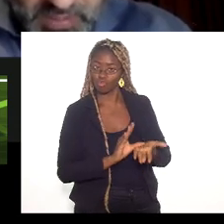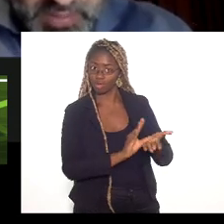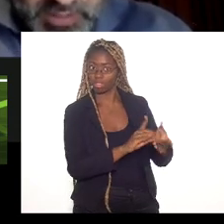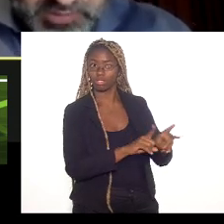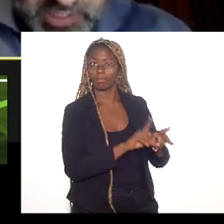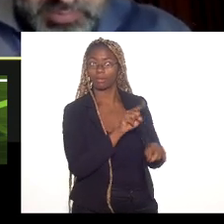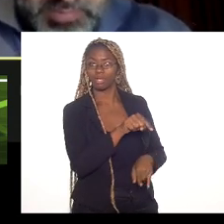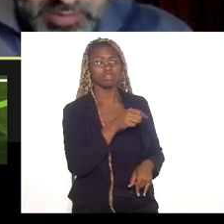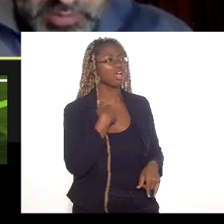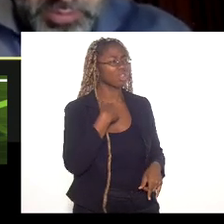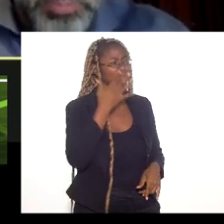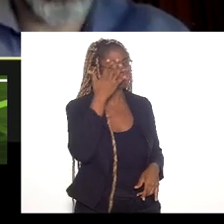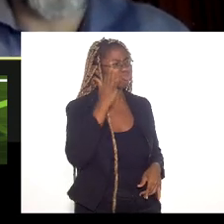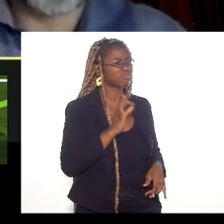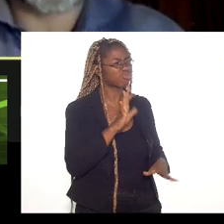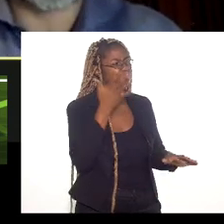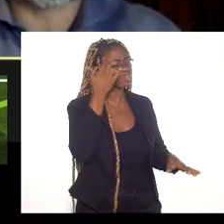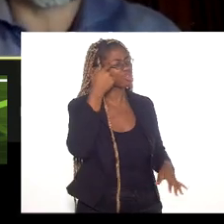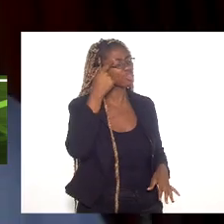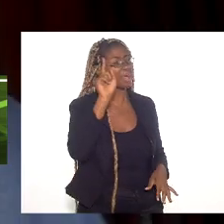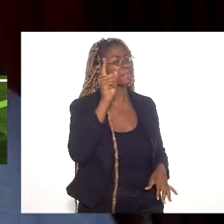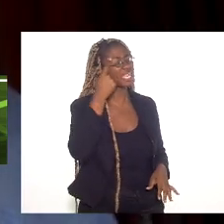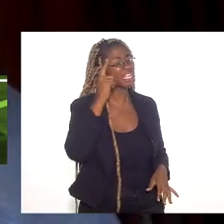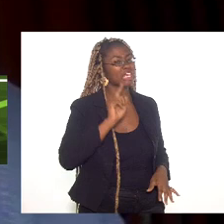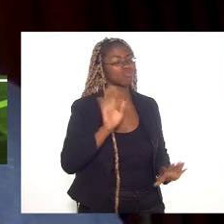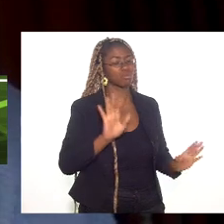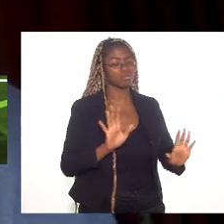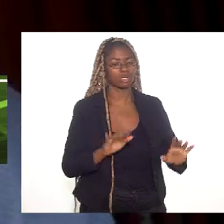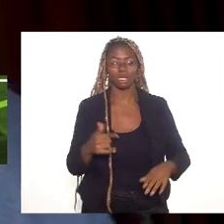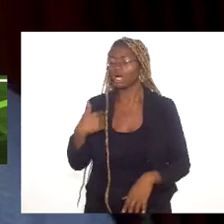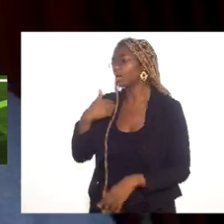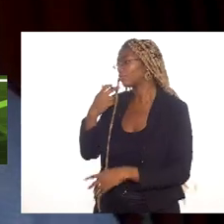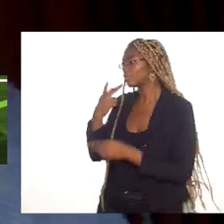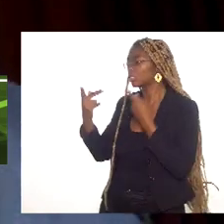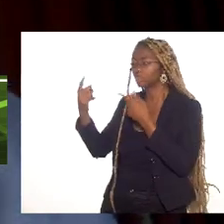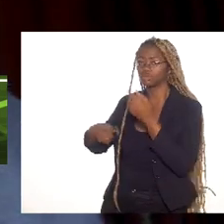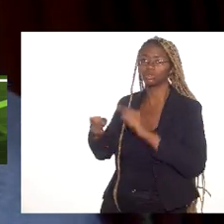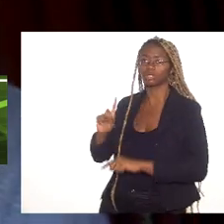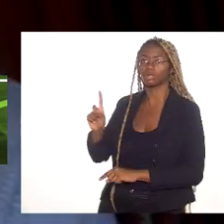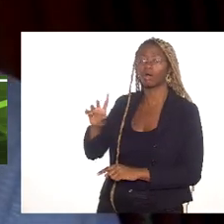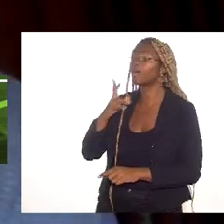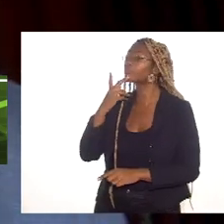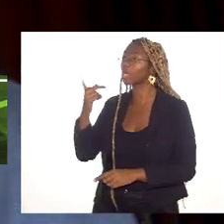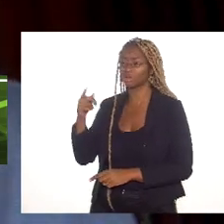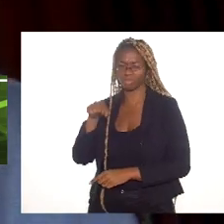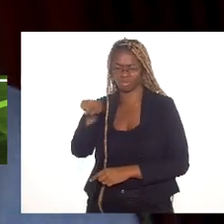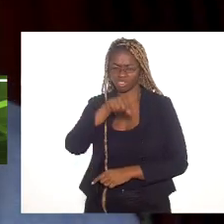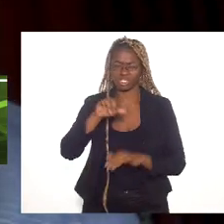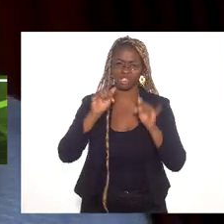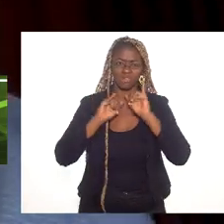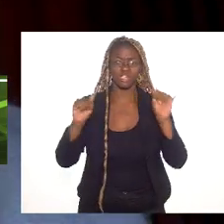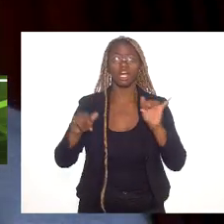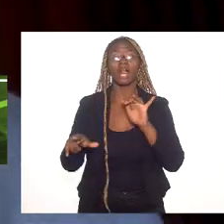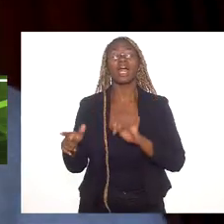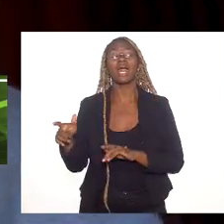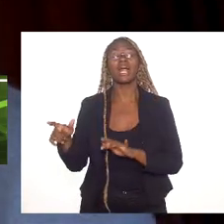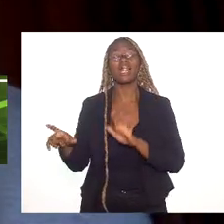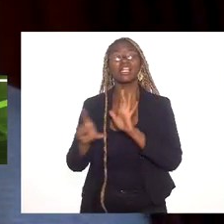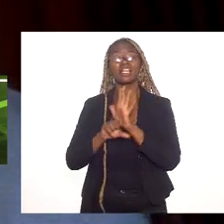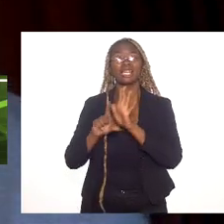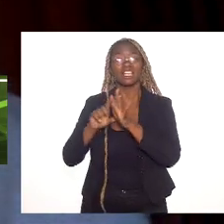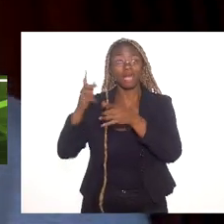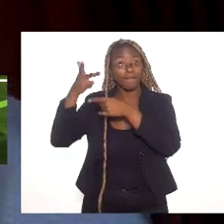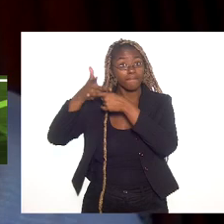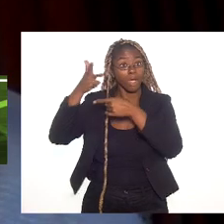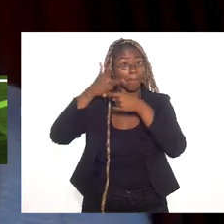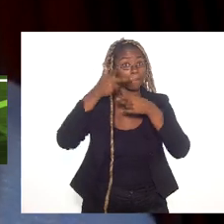tinha me atentado. Não, assim, eu não vou abrir essa discussão. Só para atualizar os colegas, é sobre aquela questão da lei das câmeras. Não é